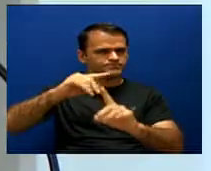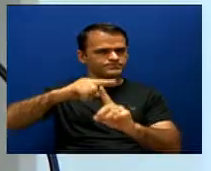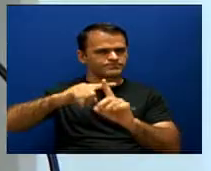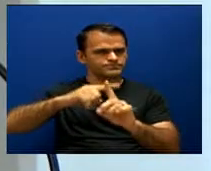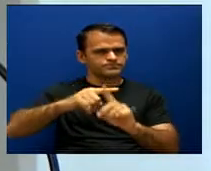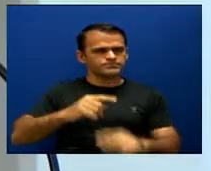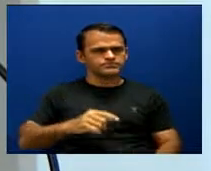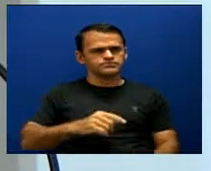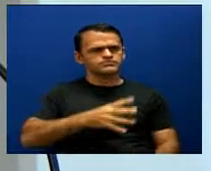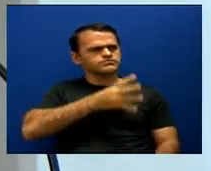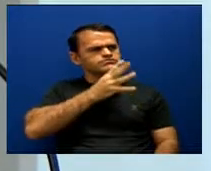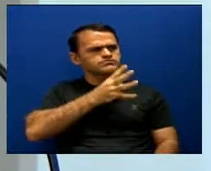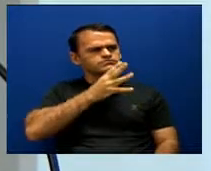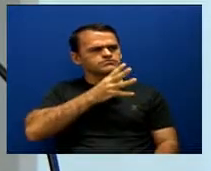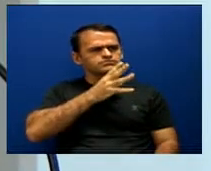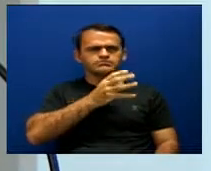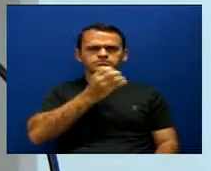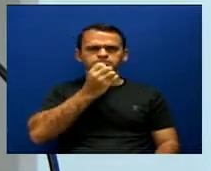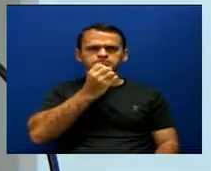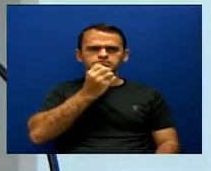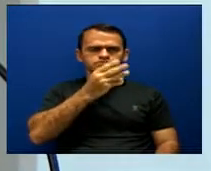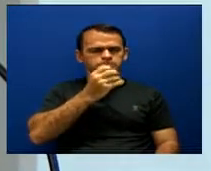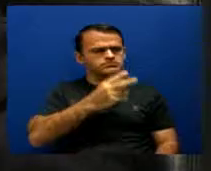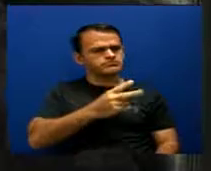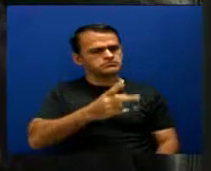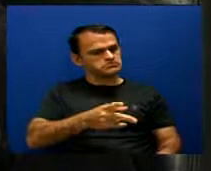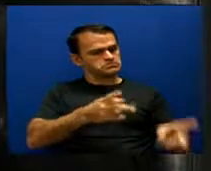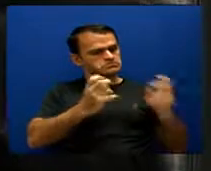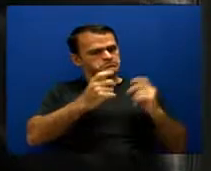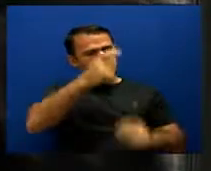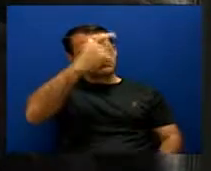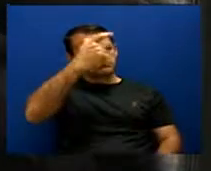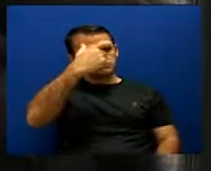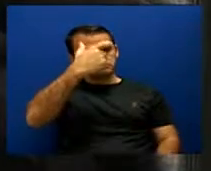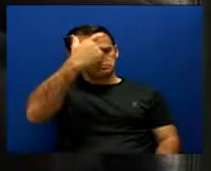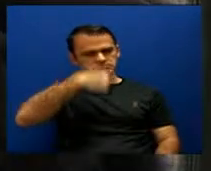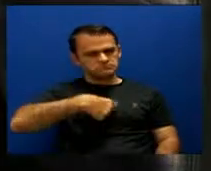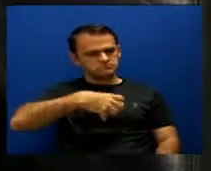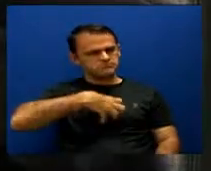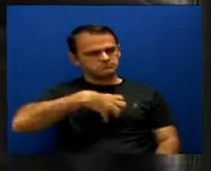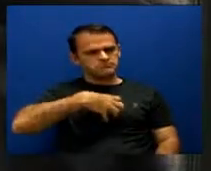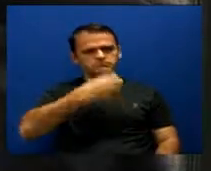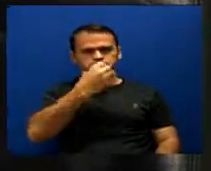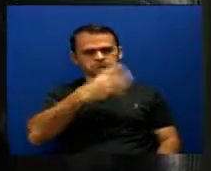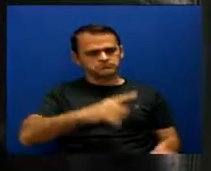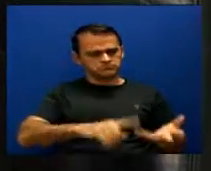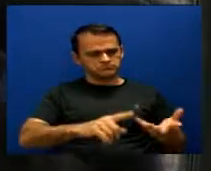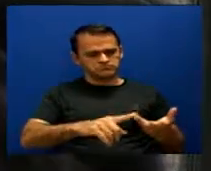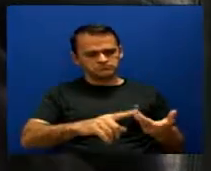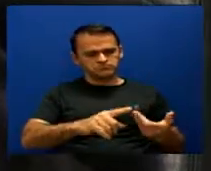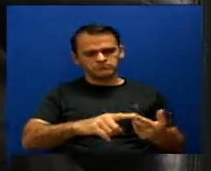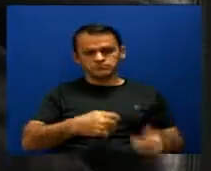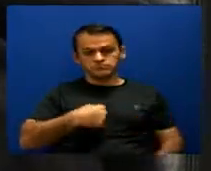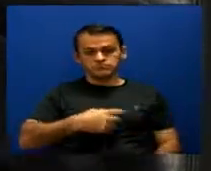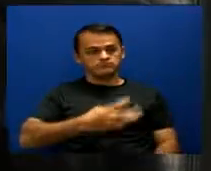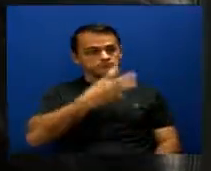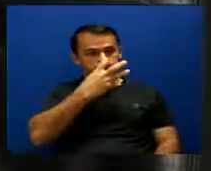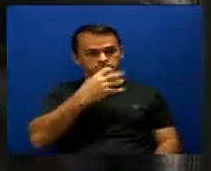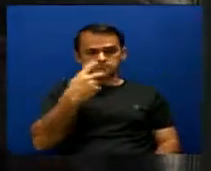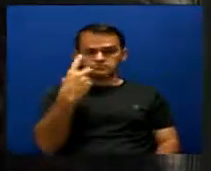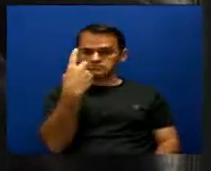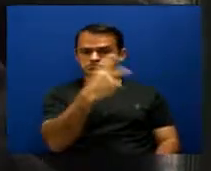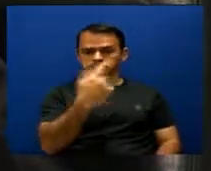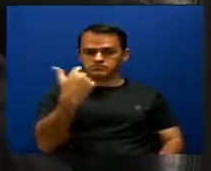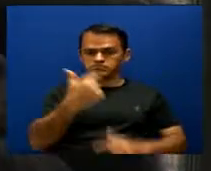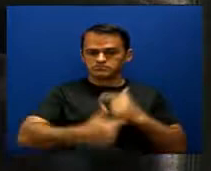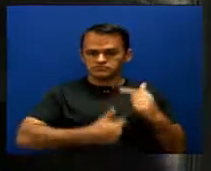início, já teve aquela sintonia, aquela boa impressão. Então, de lá para cá, o senhor passou a ter um admirador do seu trabalho, alguém que